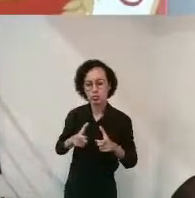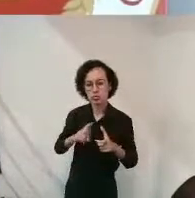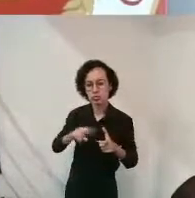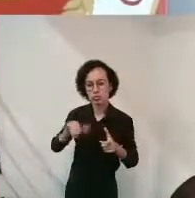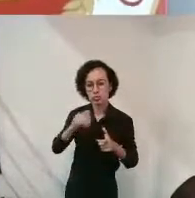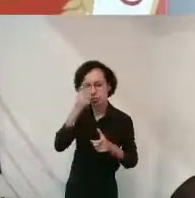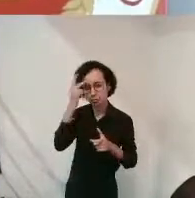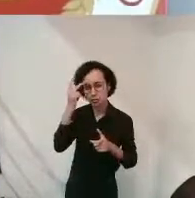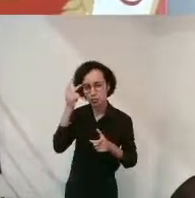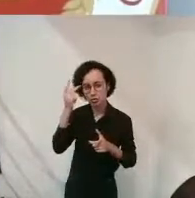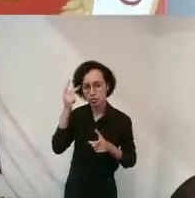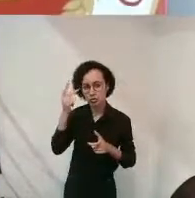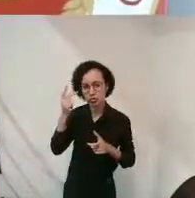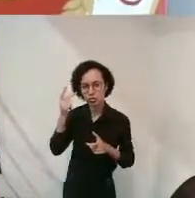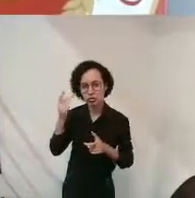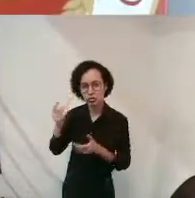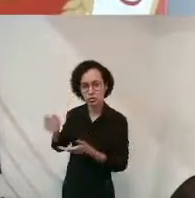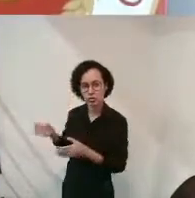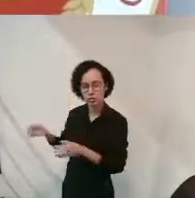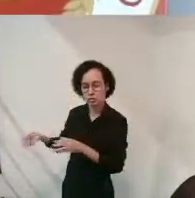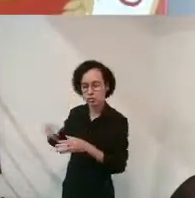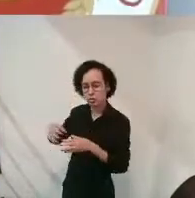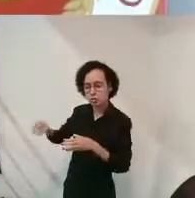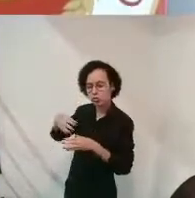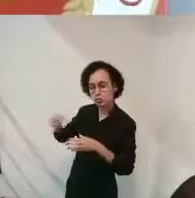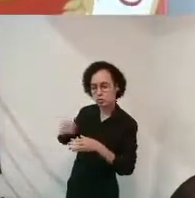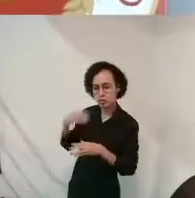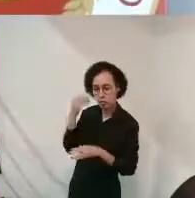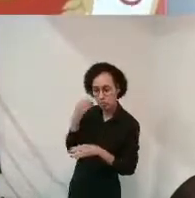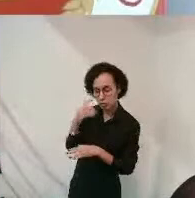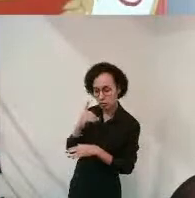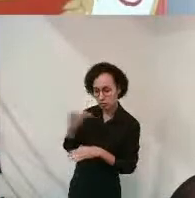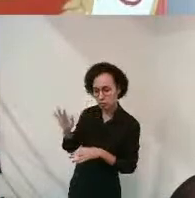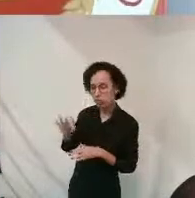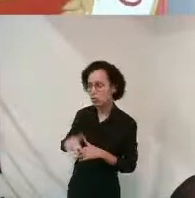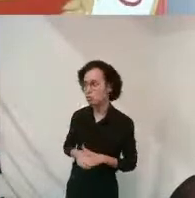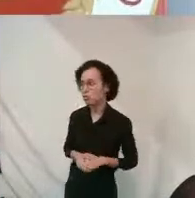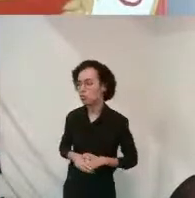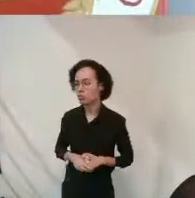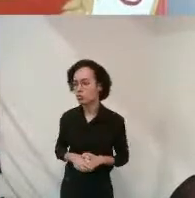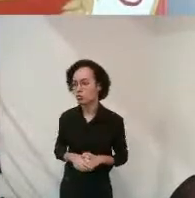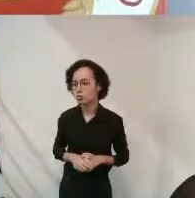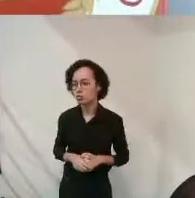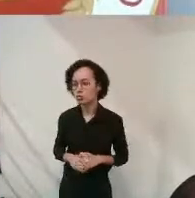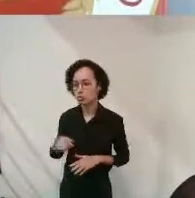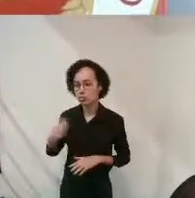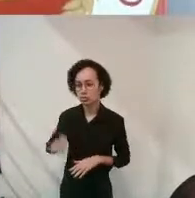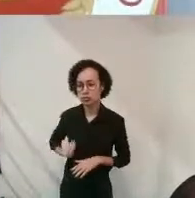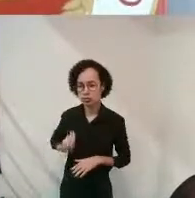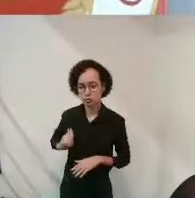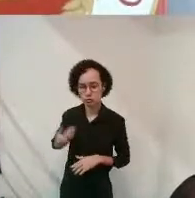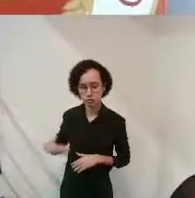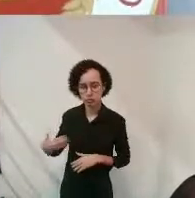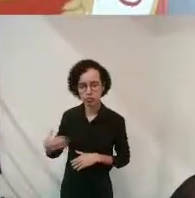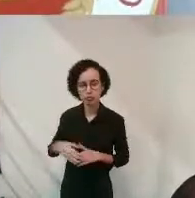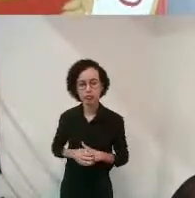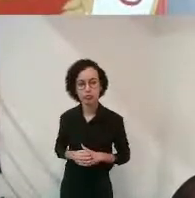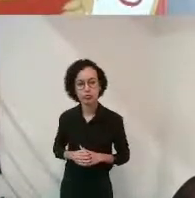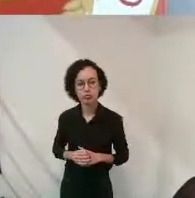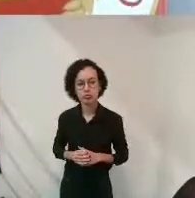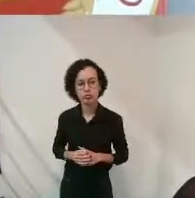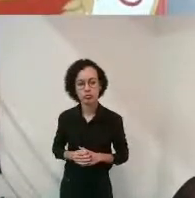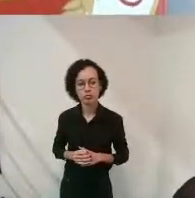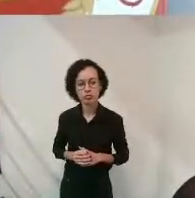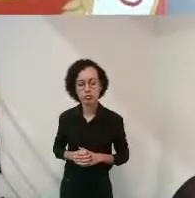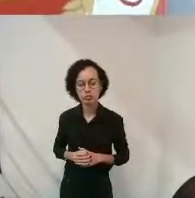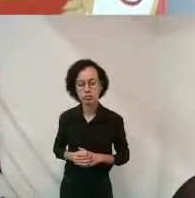eu só peço só mais 2 minutinhos para falar a experiência do Distrito Federal, que nós vivenciamos. No Distrito Federal,